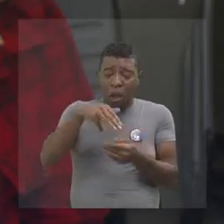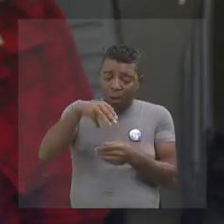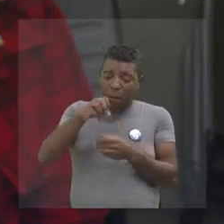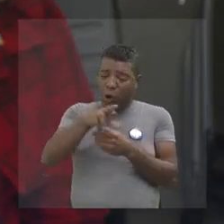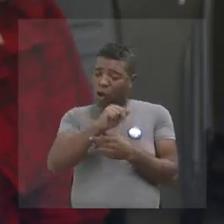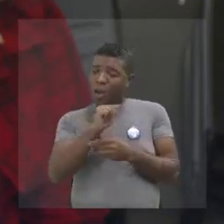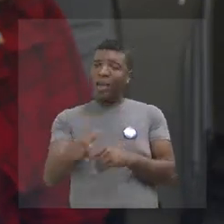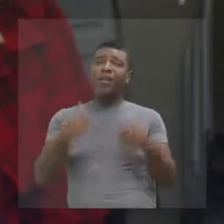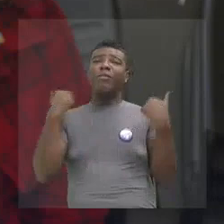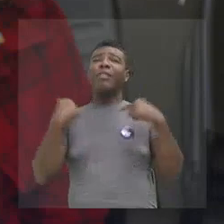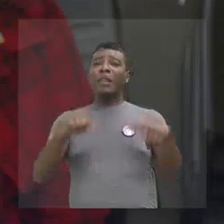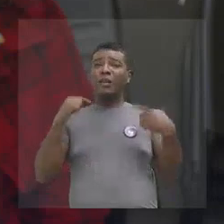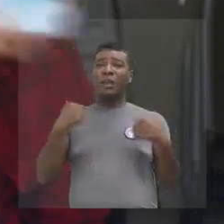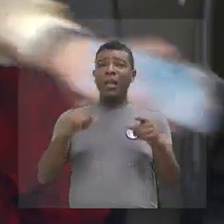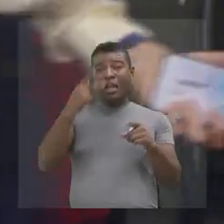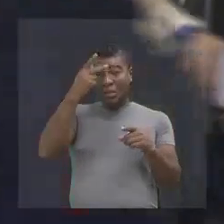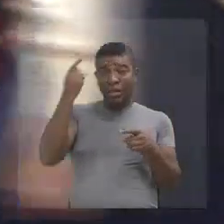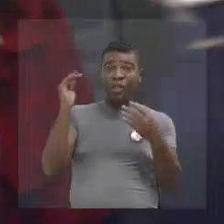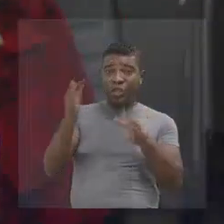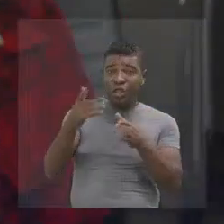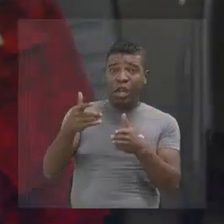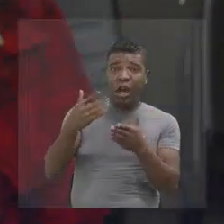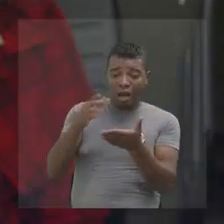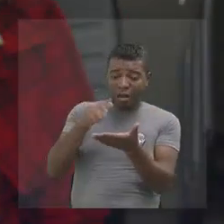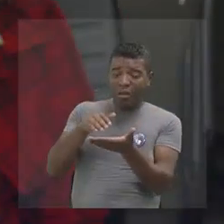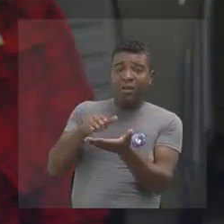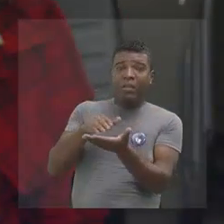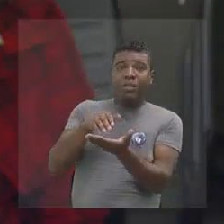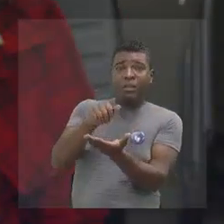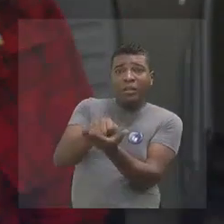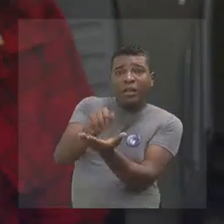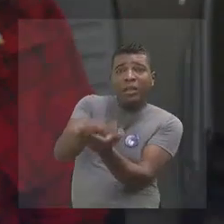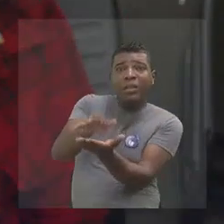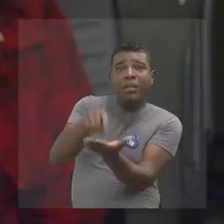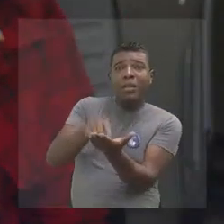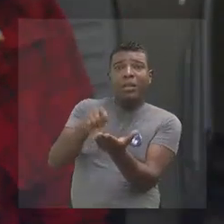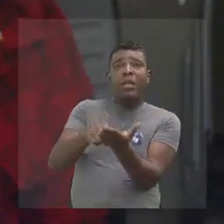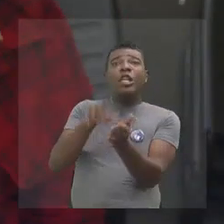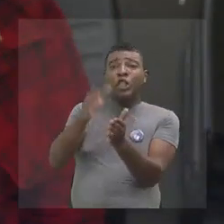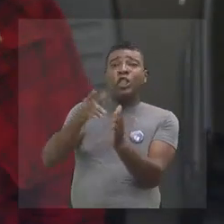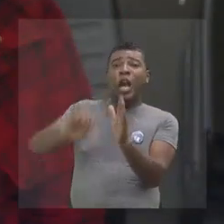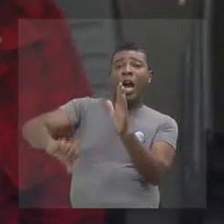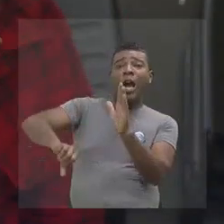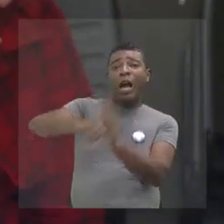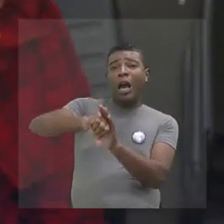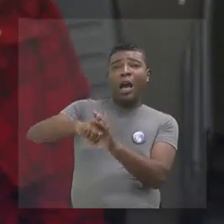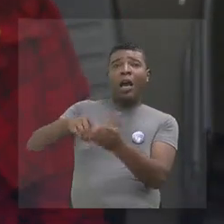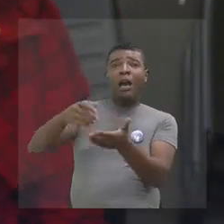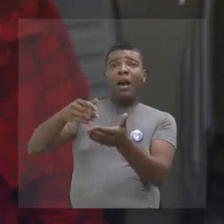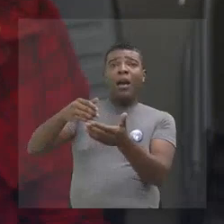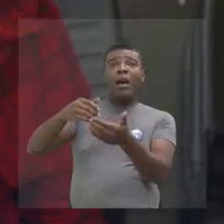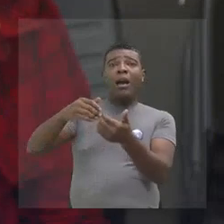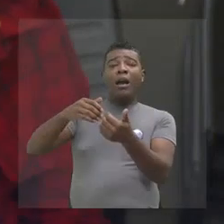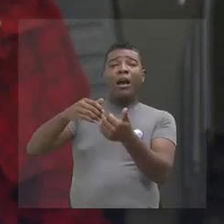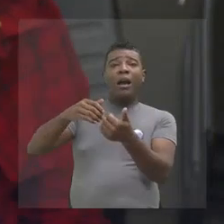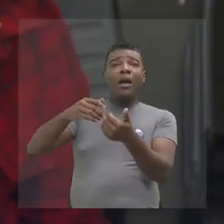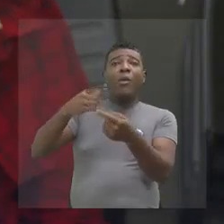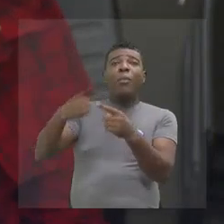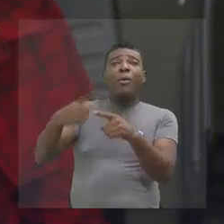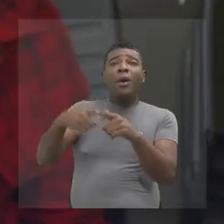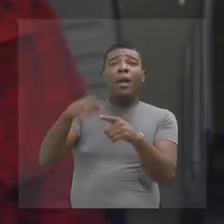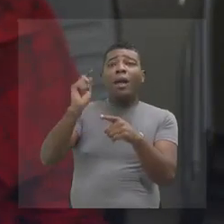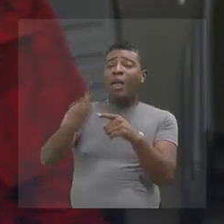as pessoas estão indiciadas e estão sendo condenadas pela justiça federal por crime crime de distração ilegal de